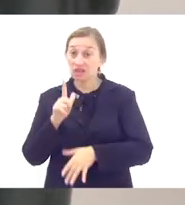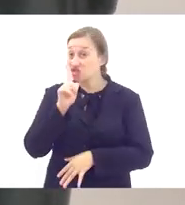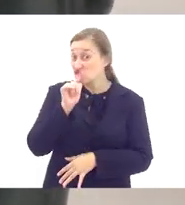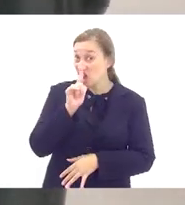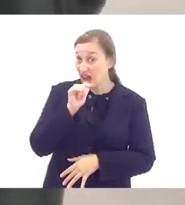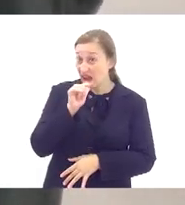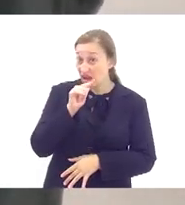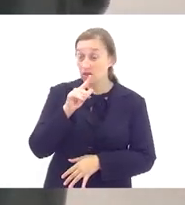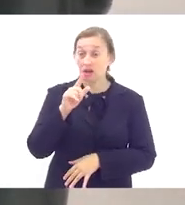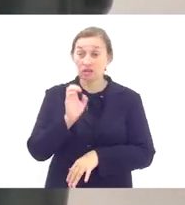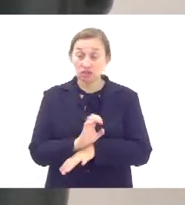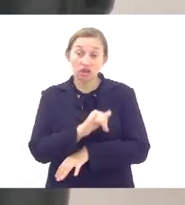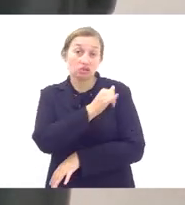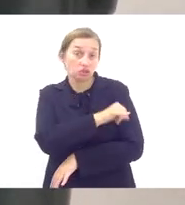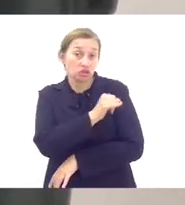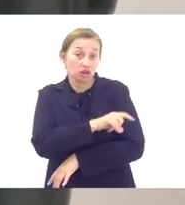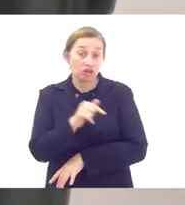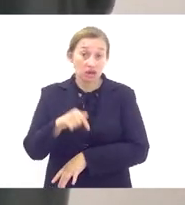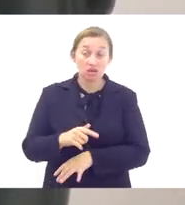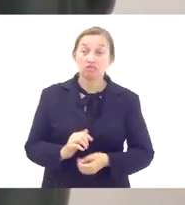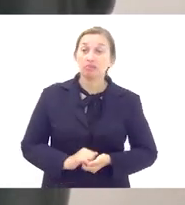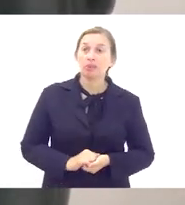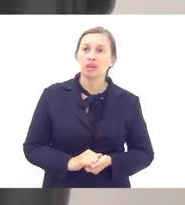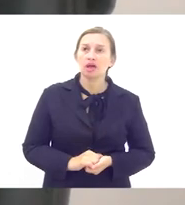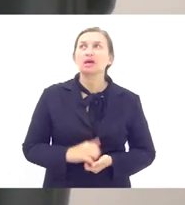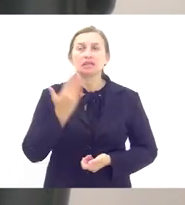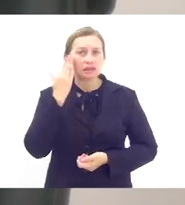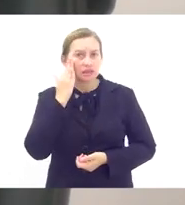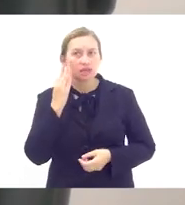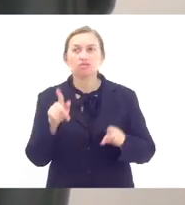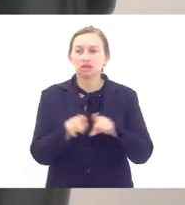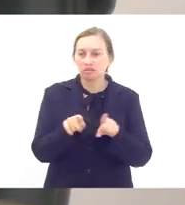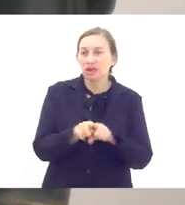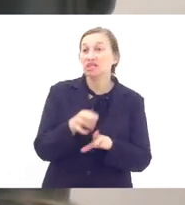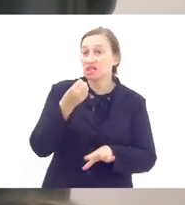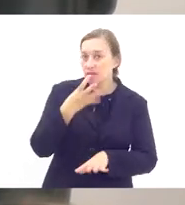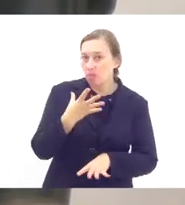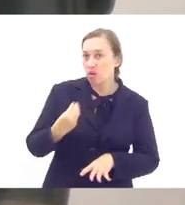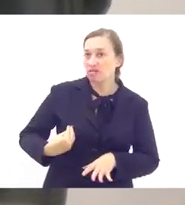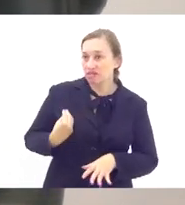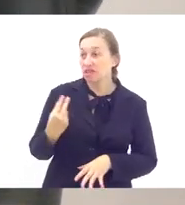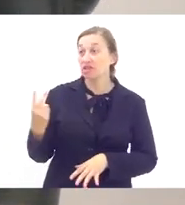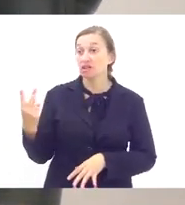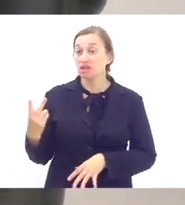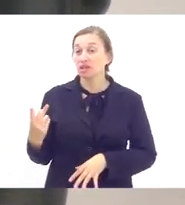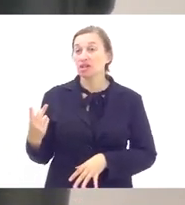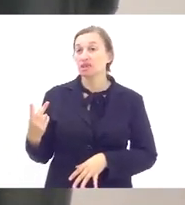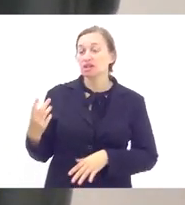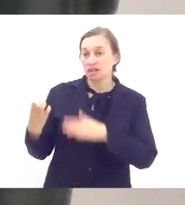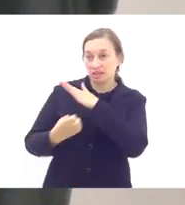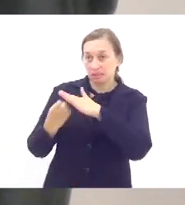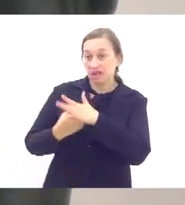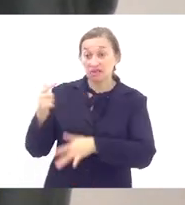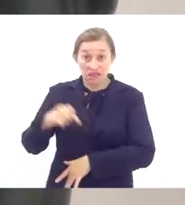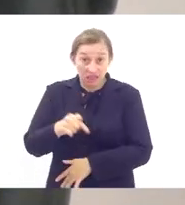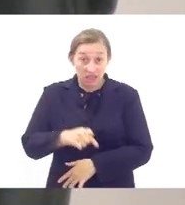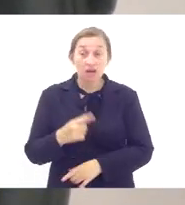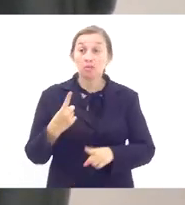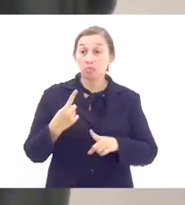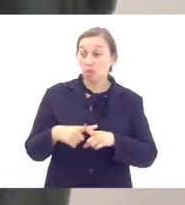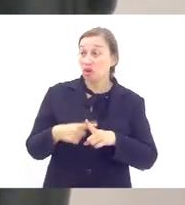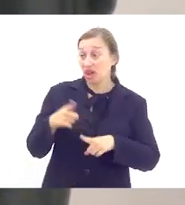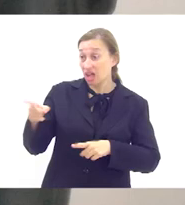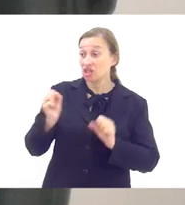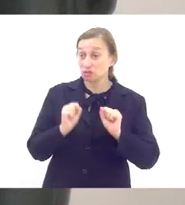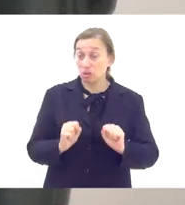águas aqui do estado do Rio de Janeiro. Entendo também que seria pertinente a participação deles, porque eles podem